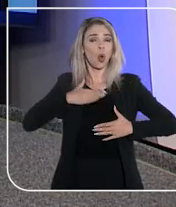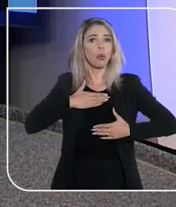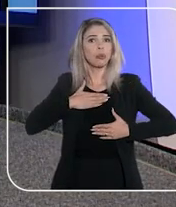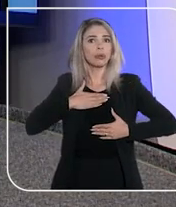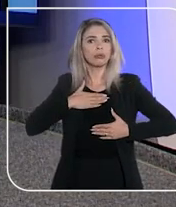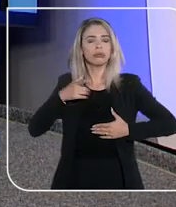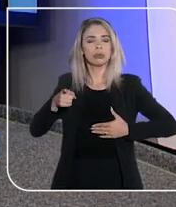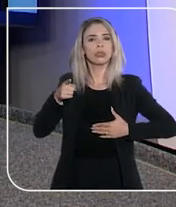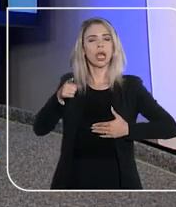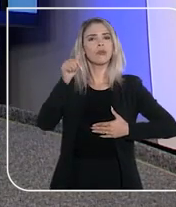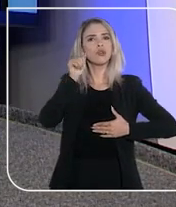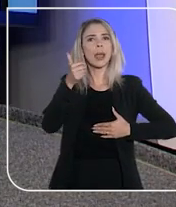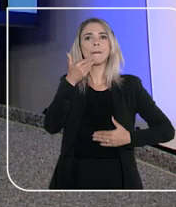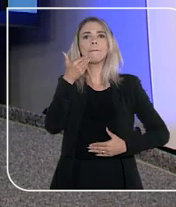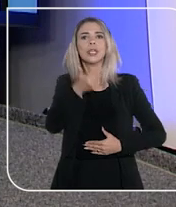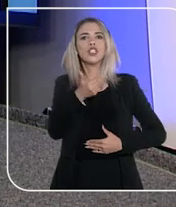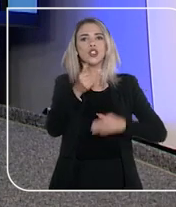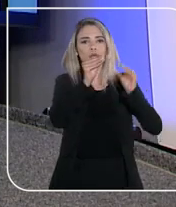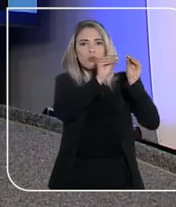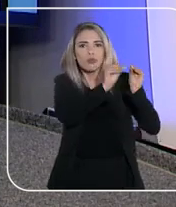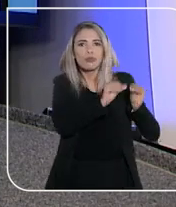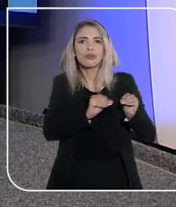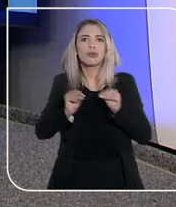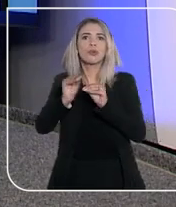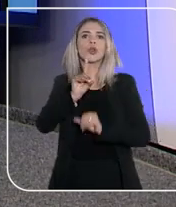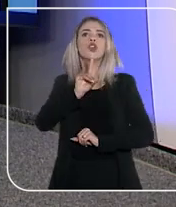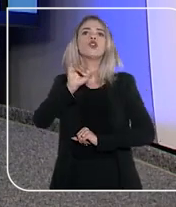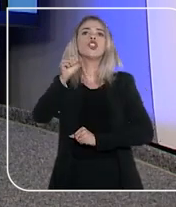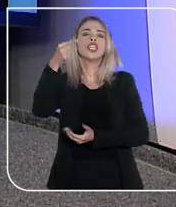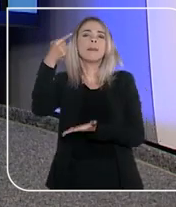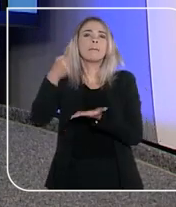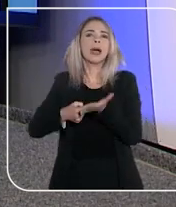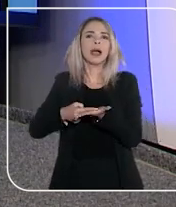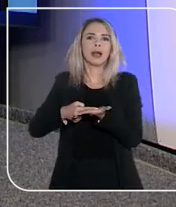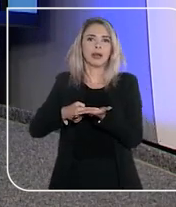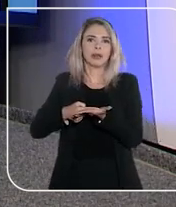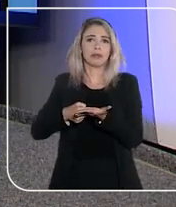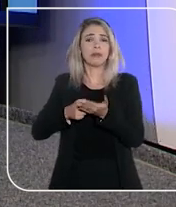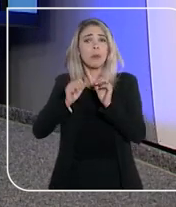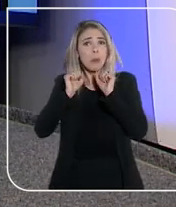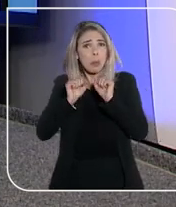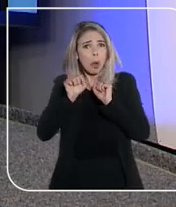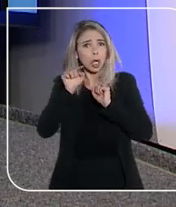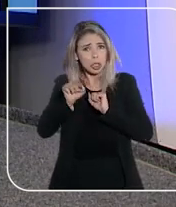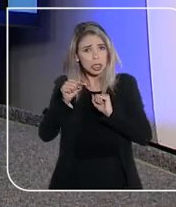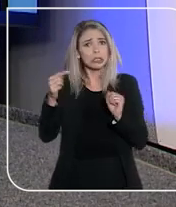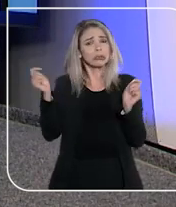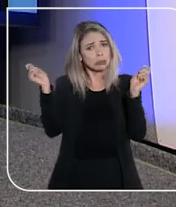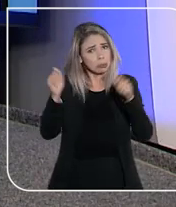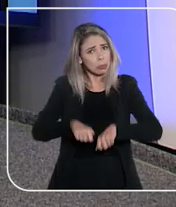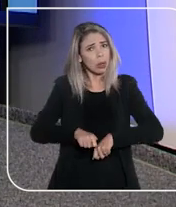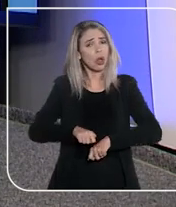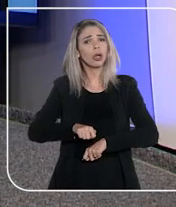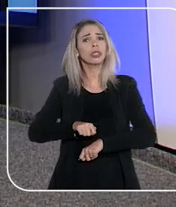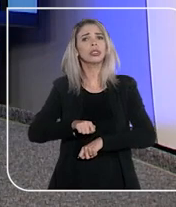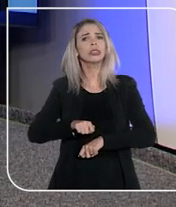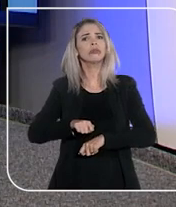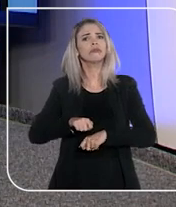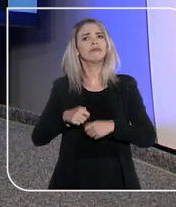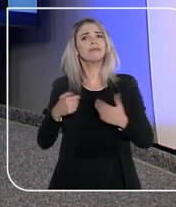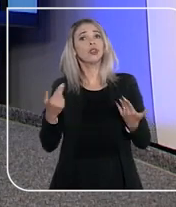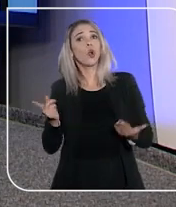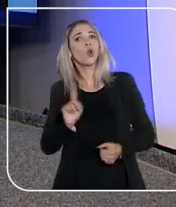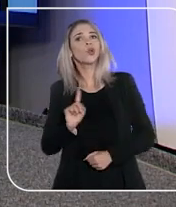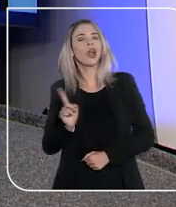estas requereram a mudança de data. Eu gostaria de saber se isso realmente é possível. O que acontece